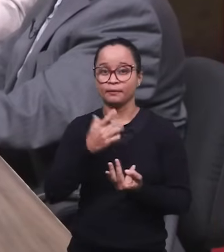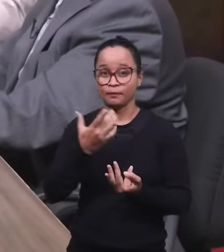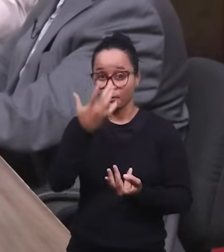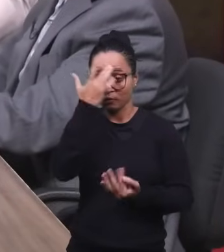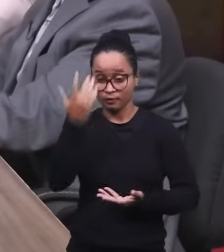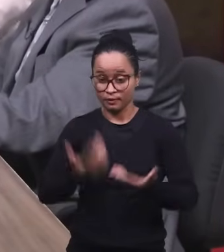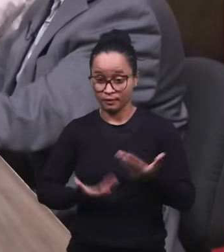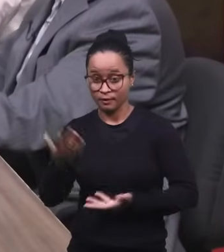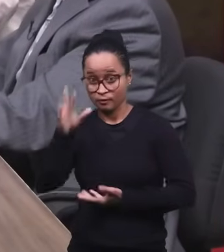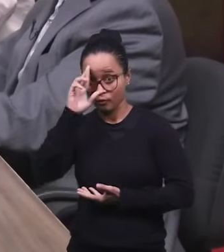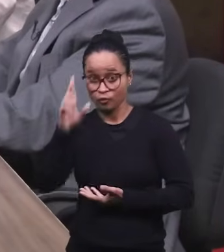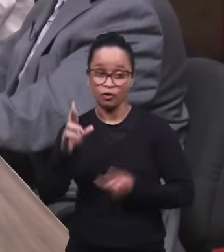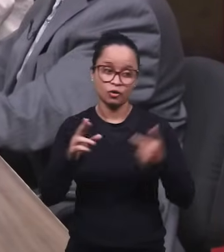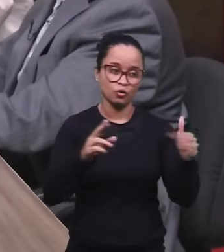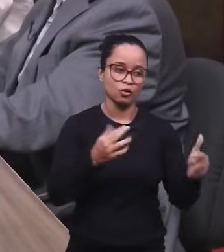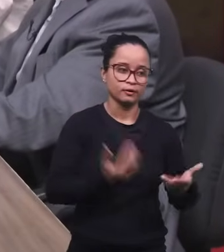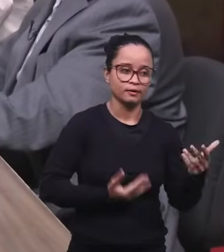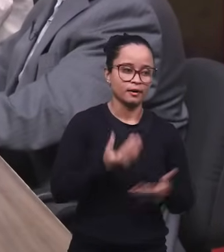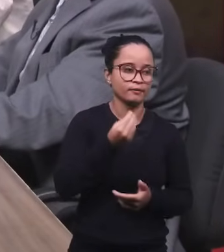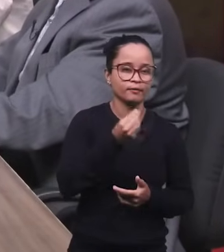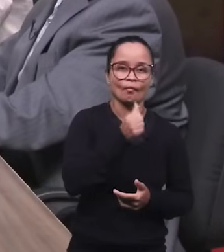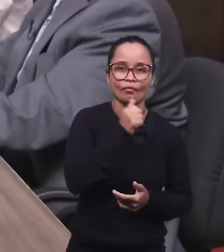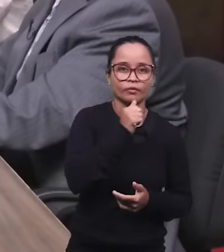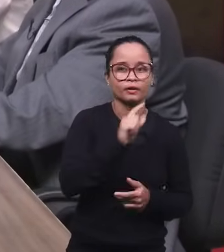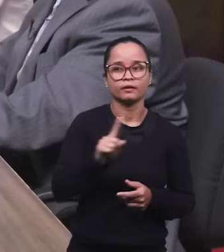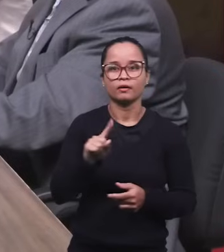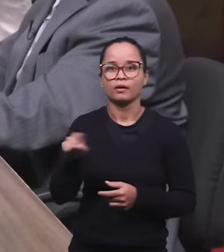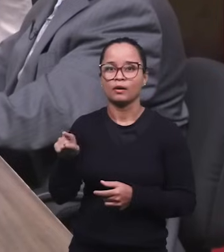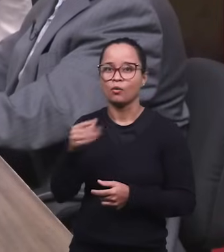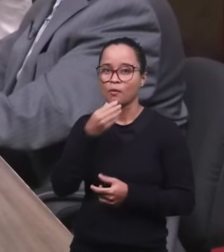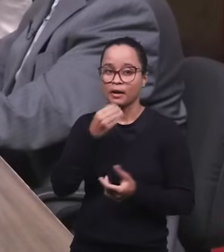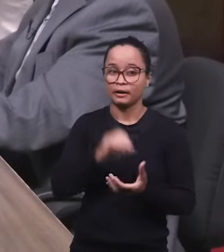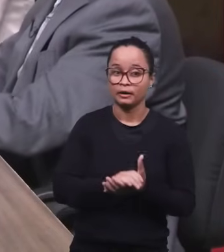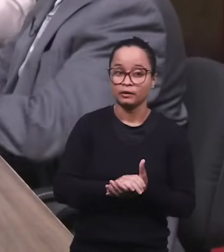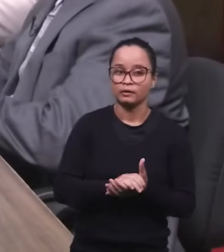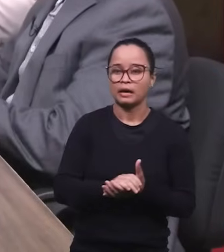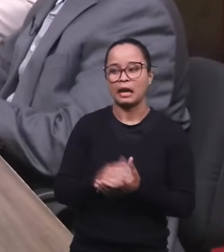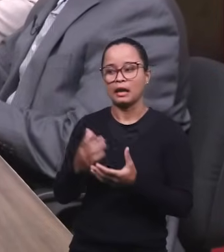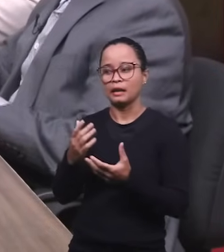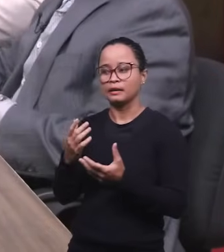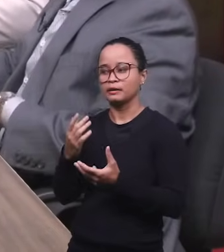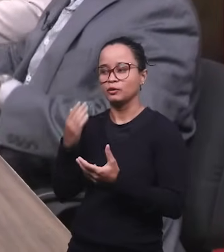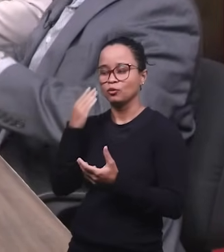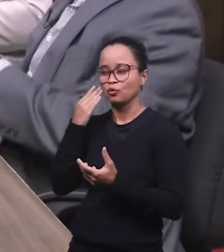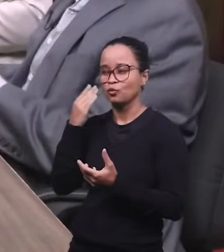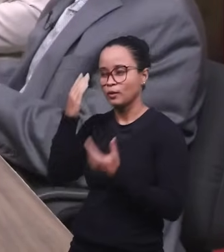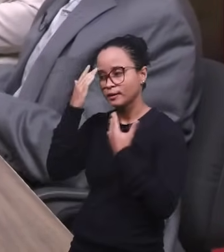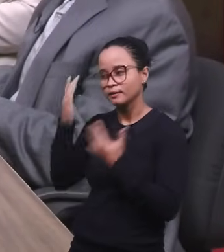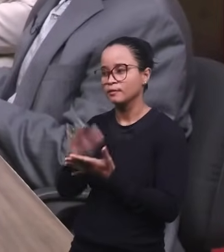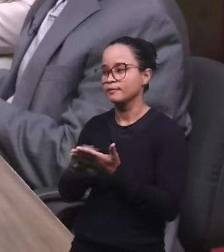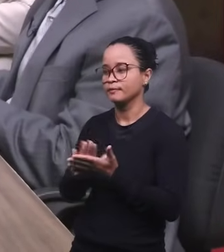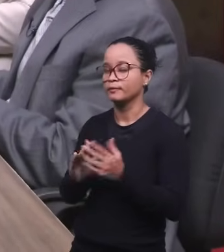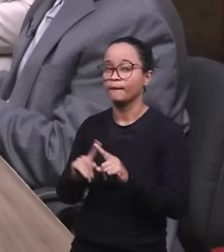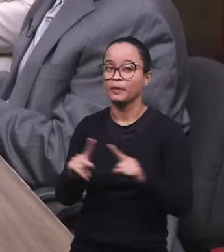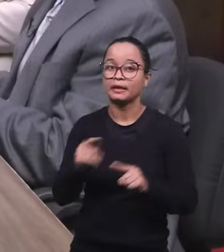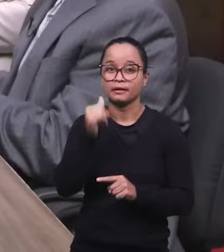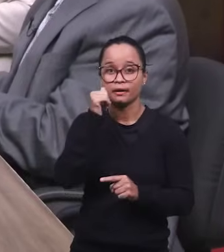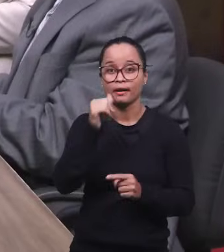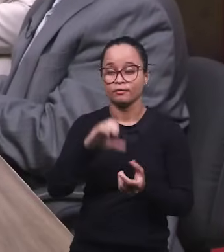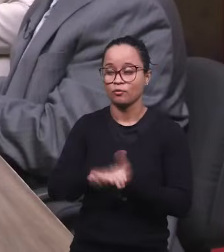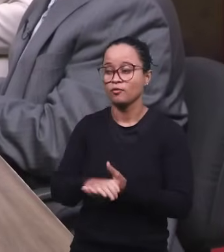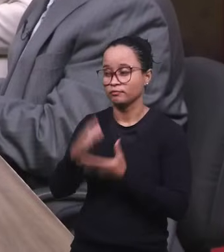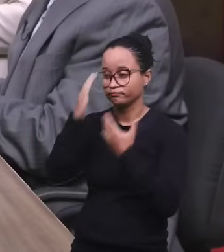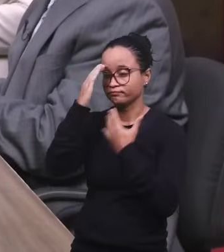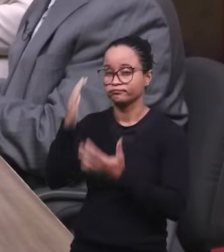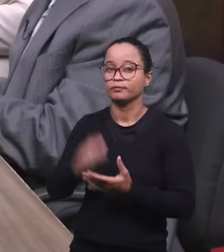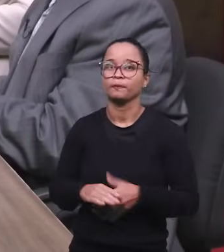hoje. Perfeito. Aqui, embora o marido não tenha reconhecido, a esposa reconheceu. Isso. Então, veja, nós fizemos essa colocação dele não